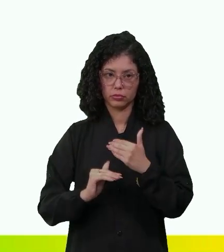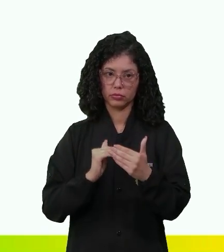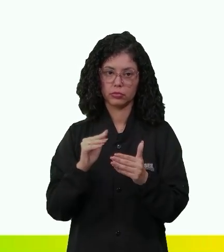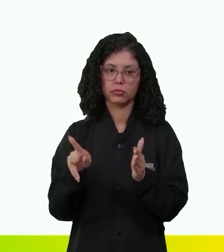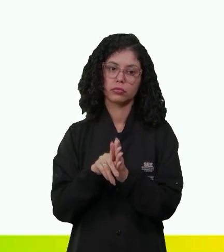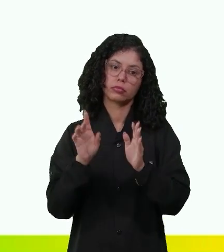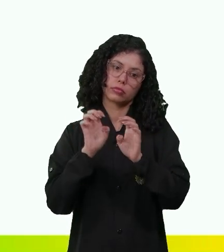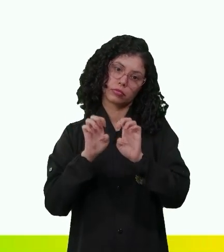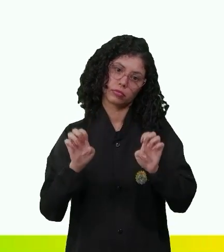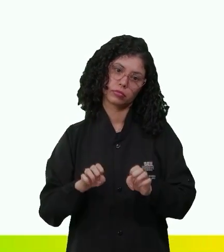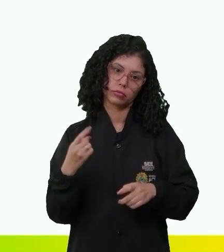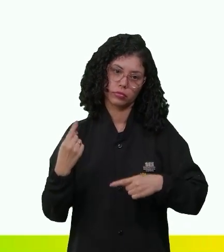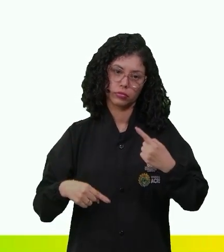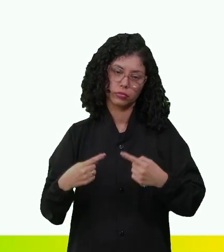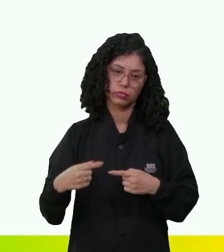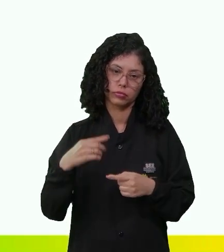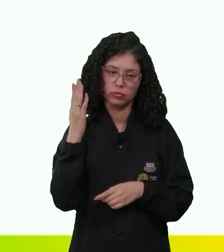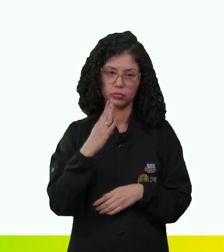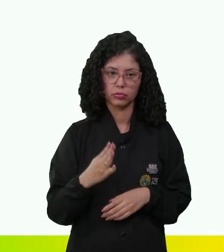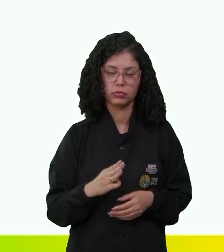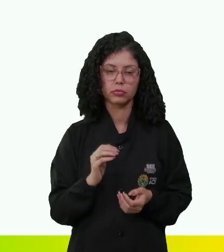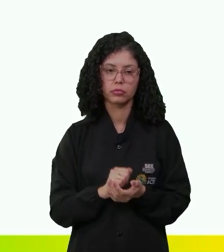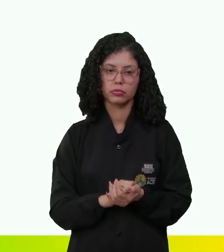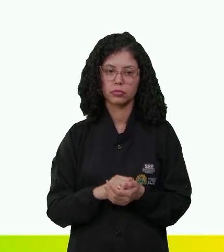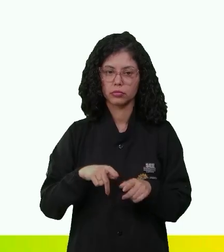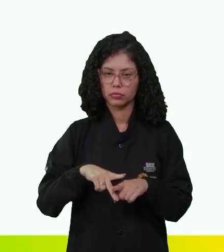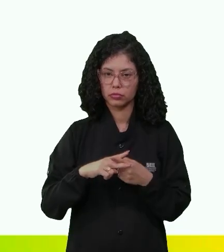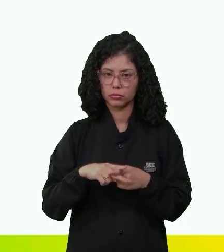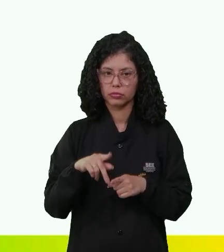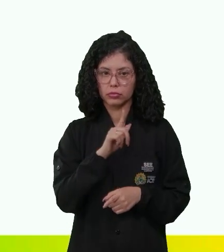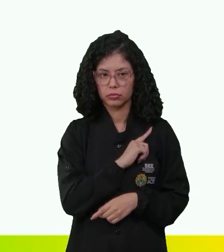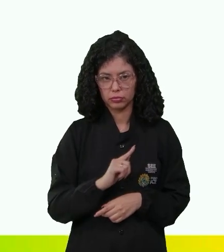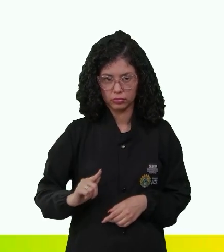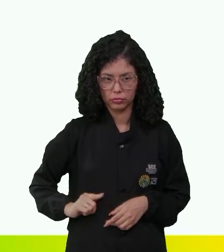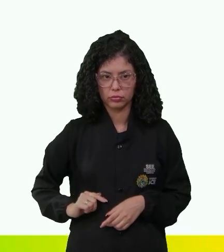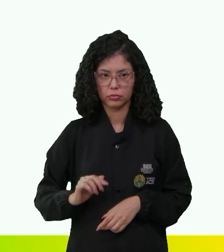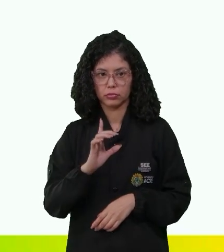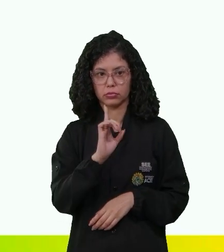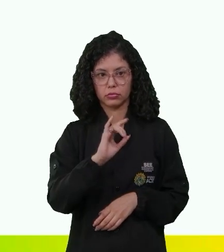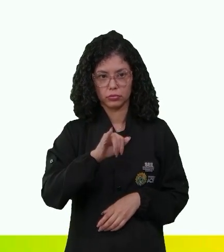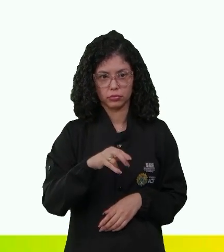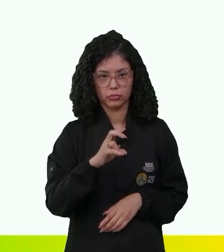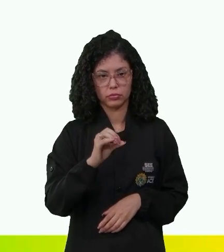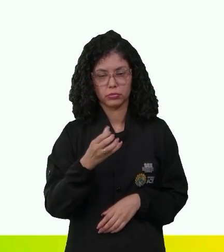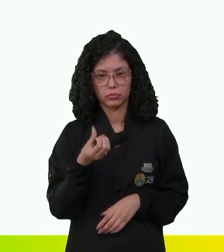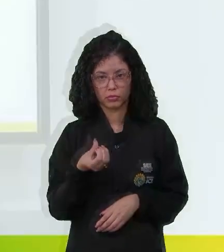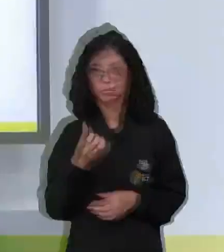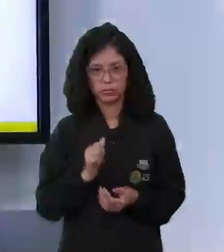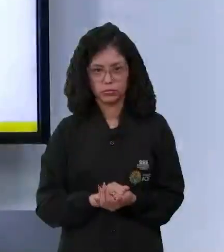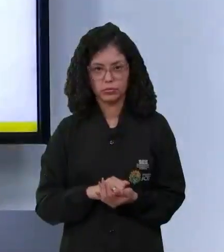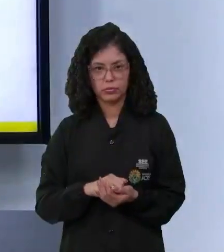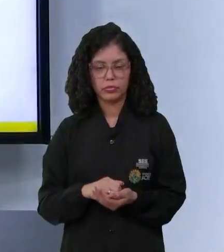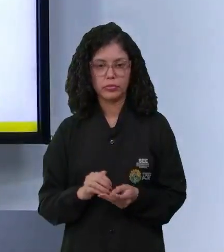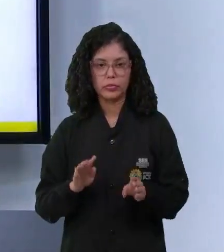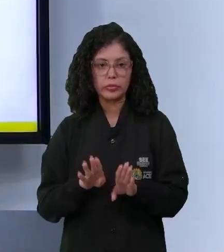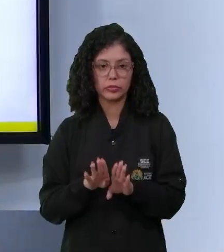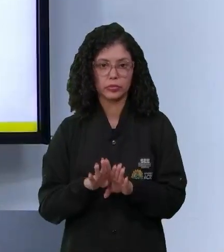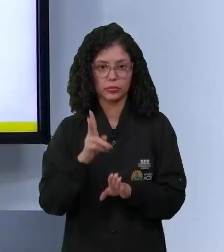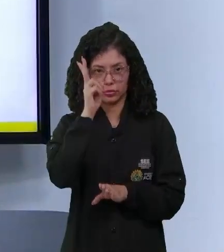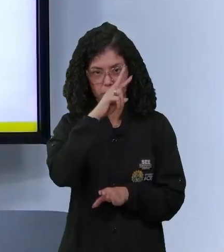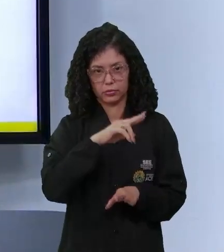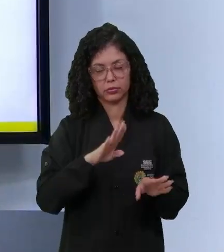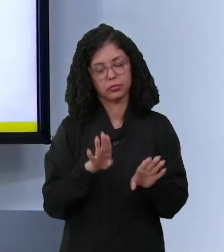da estrutura política do Brasil com a instalação do governo de Dom João VI. Eu quero lembrar aqui a vocês